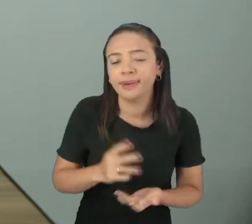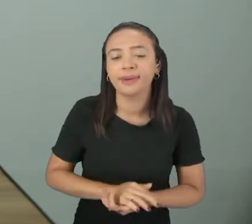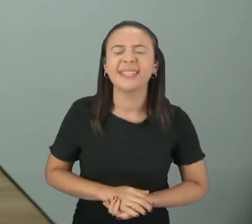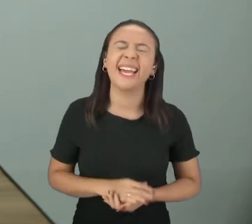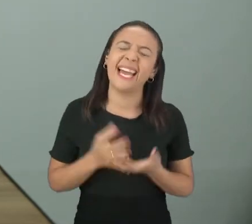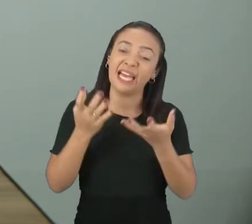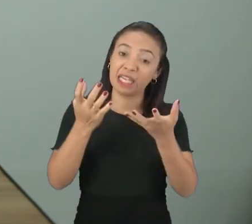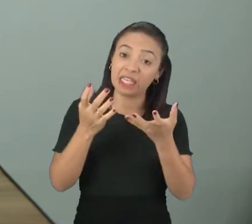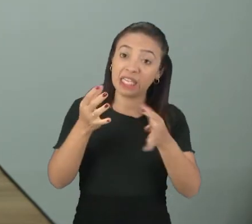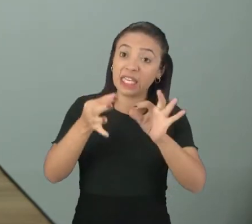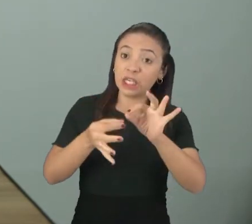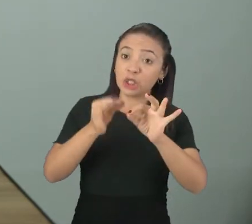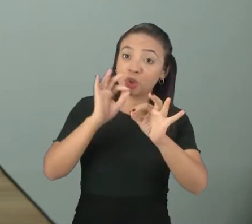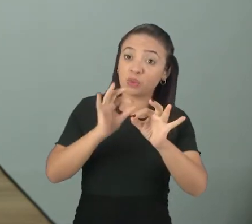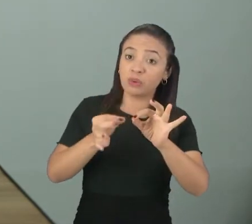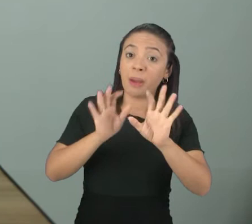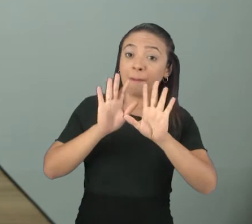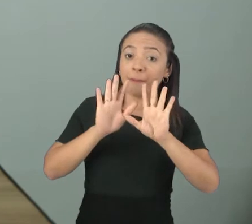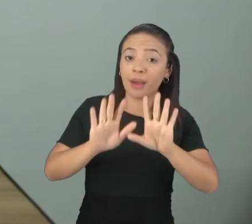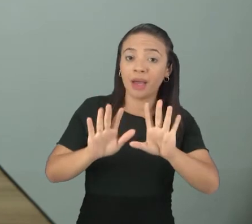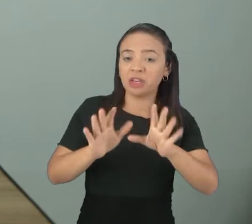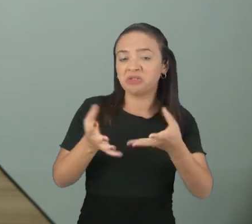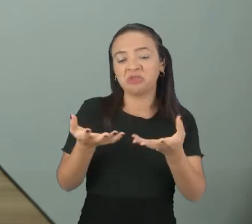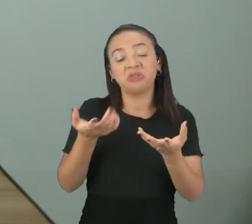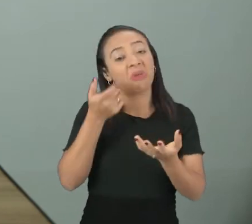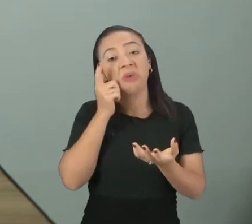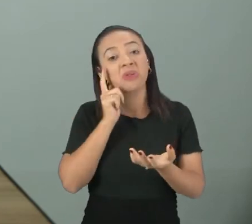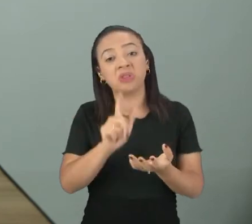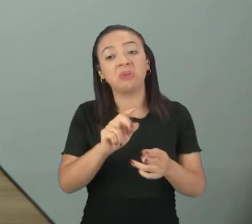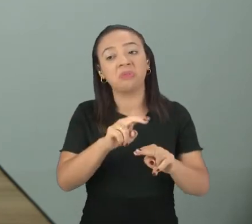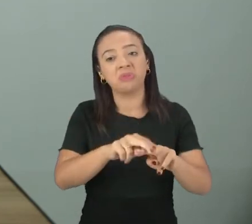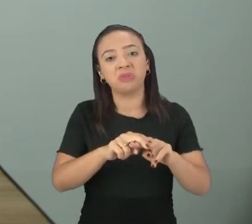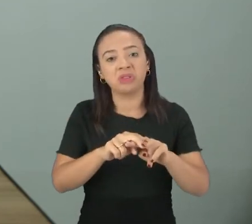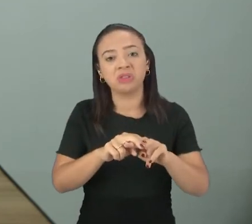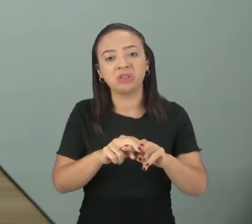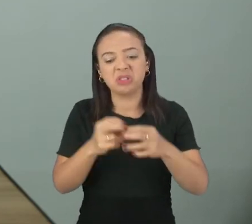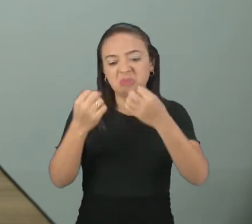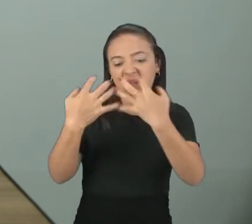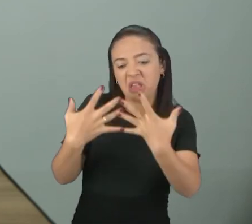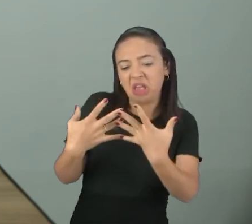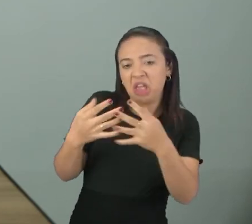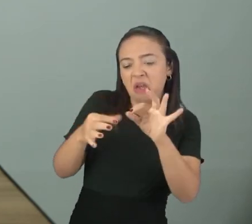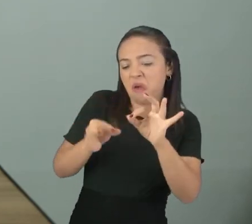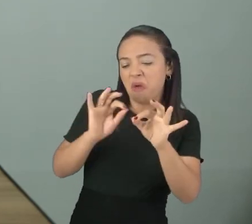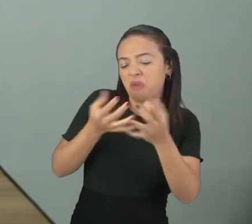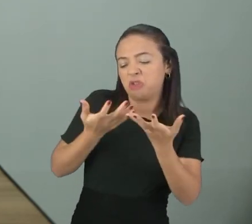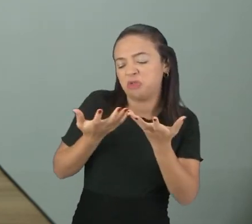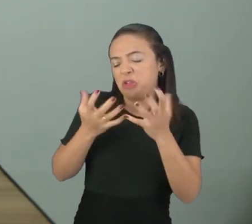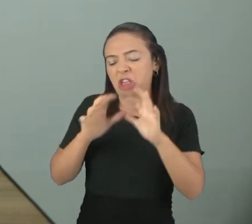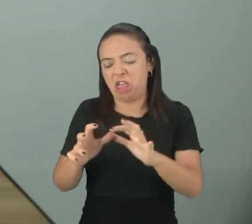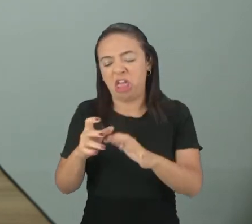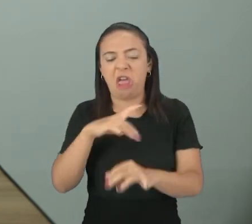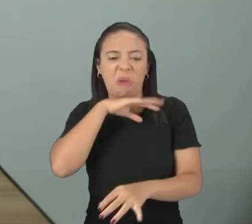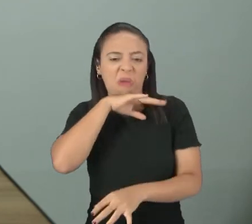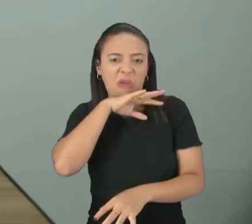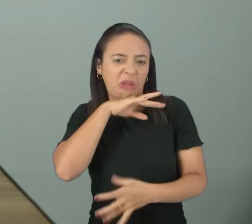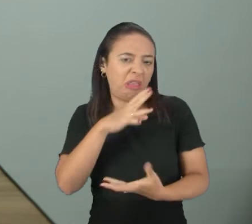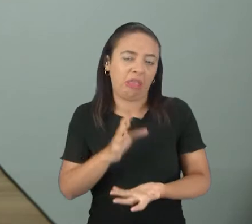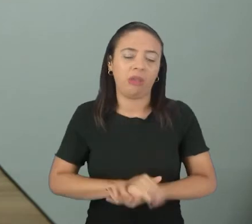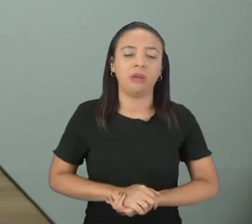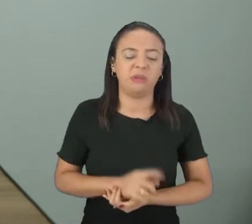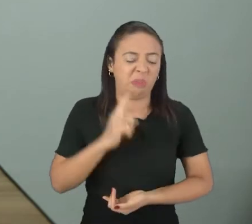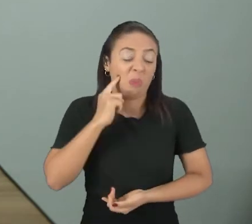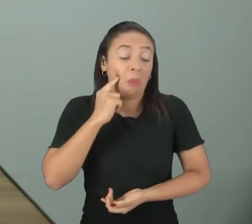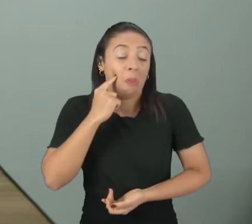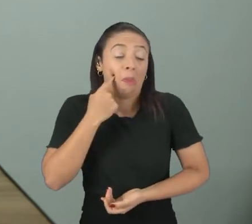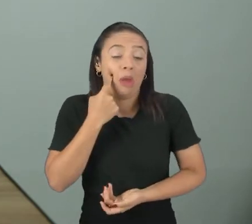Ela queria as uvas, mas como ela não conseguiu, aí ela começa a dizer que as uvas estão verdes, estão azedas, e ela nem queria mesmo.